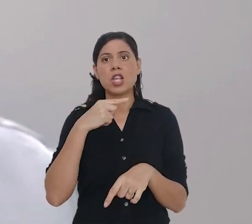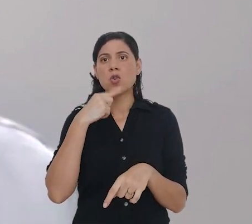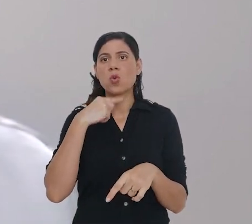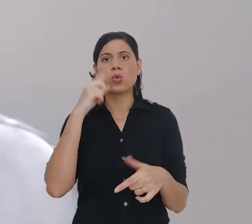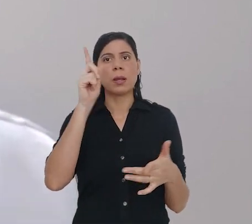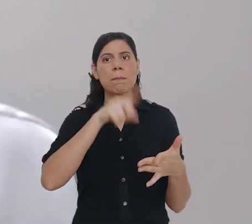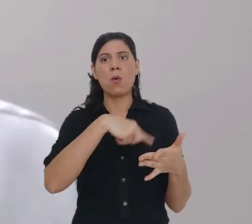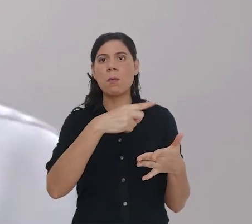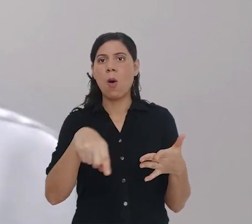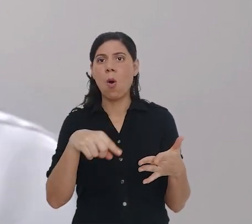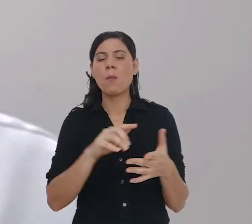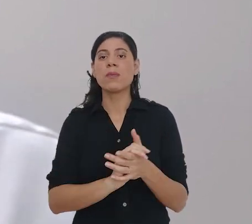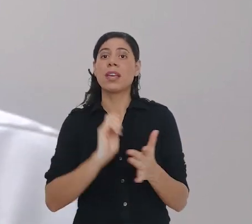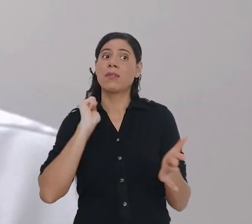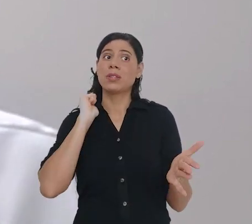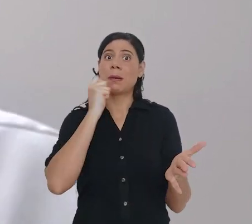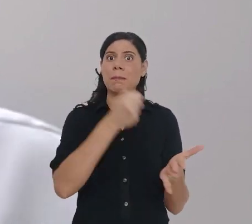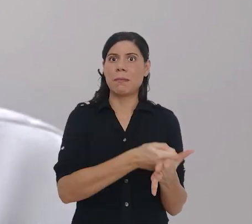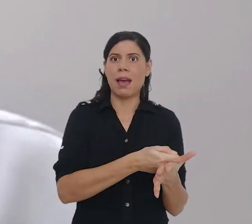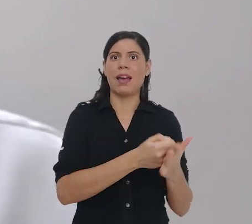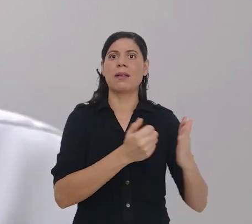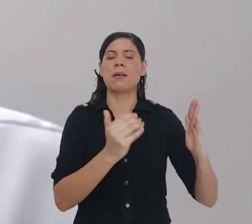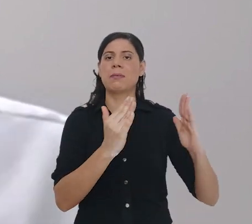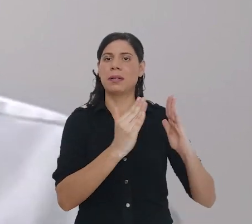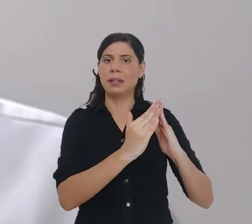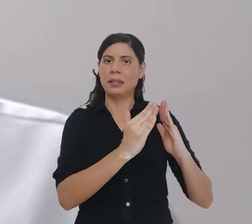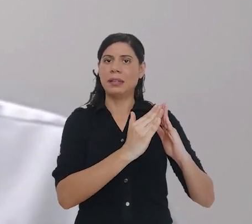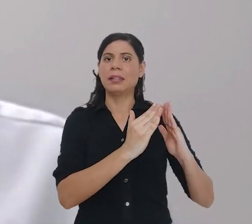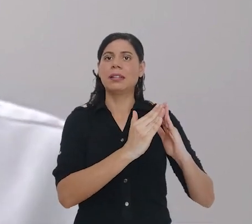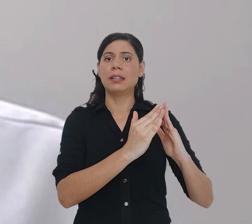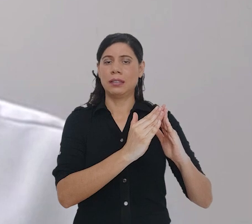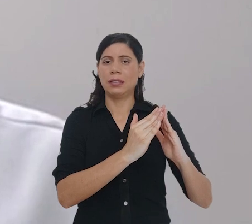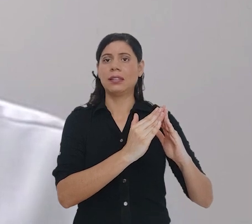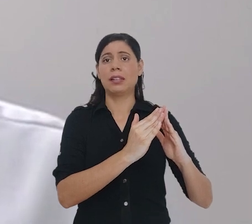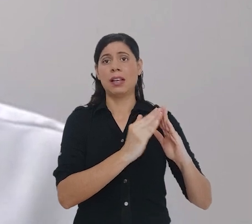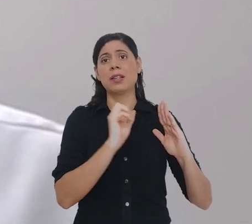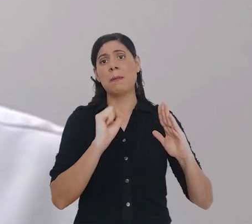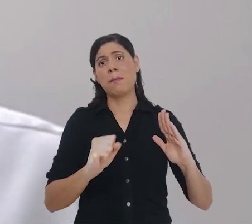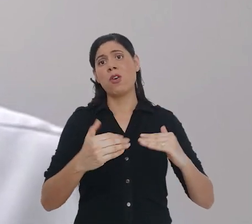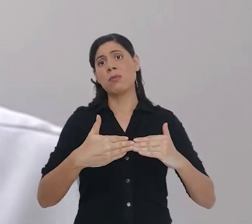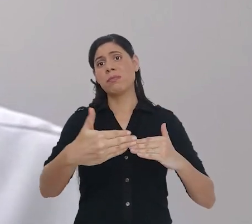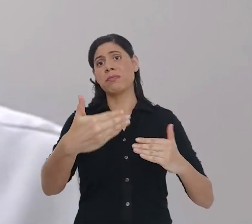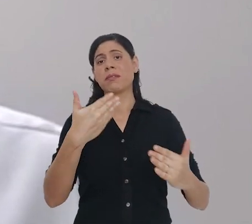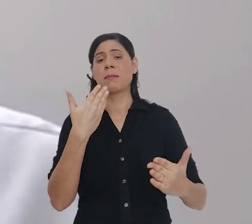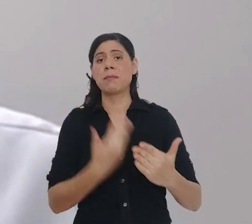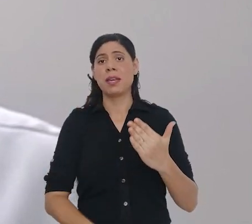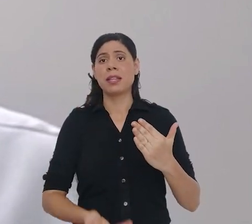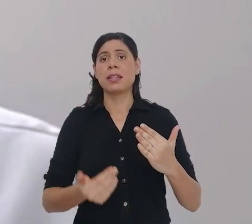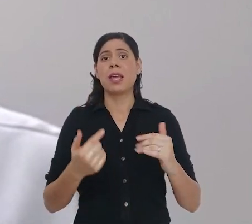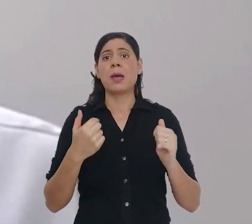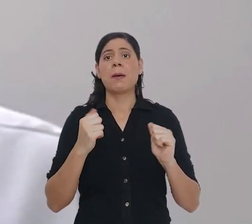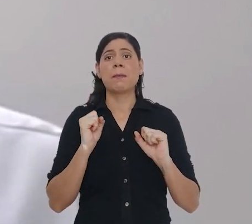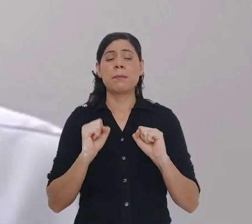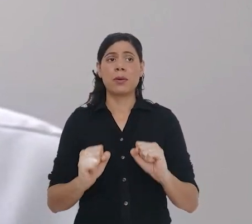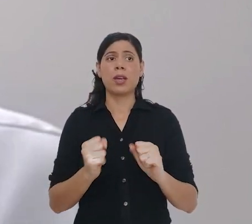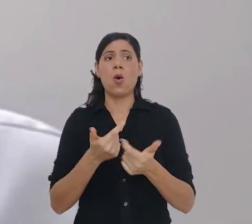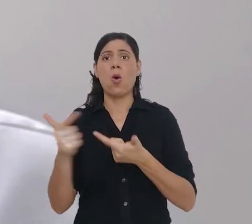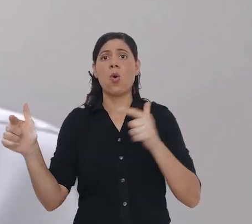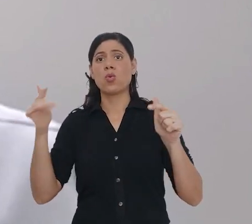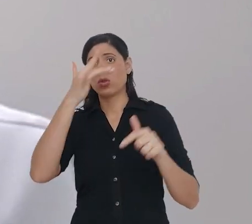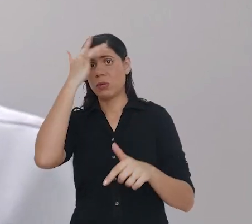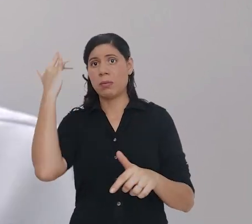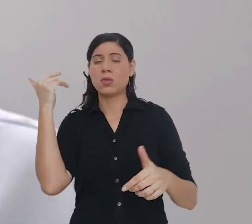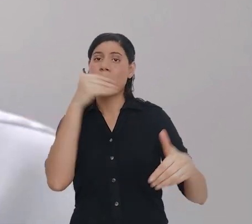consegue cancelar e você paga por um imóvel que eventualmente você pode até perder lá na frente por conta de que tem outros credores que